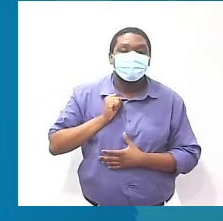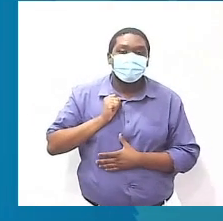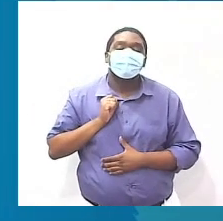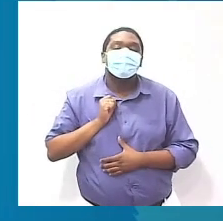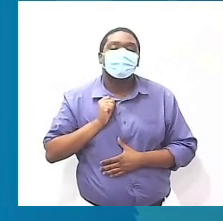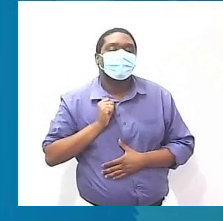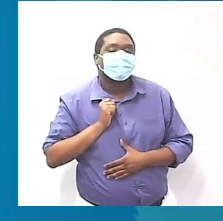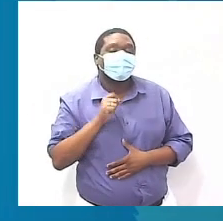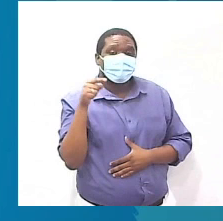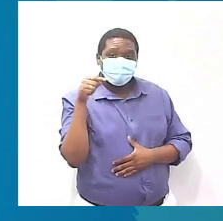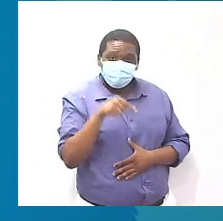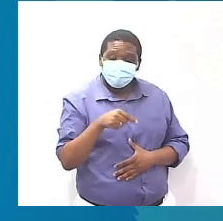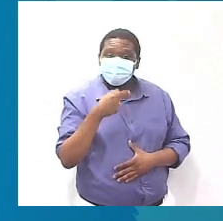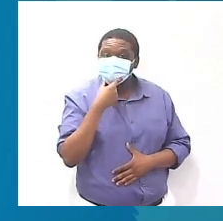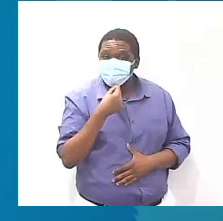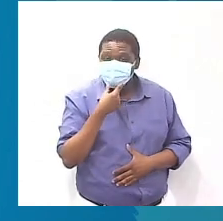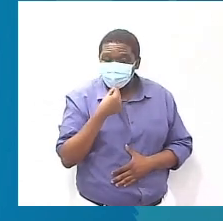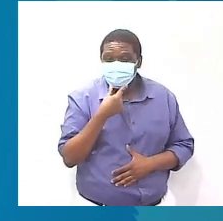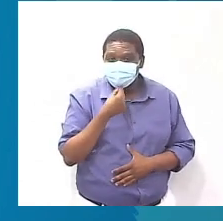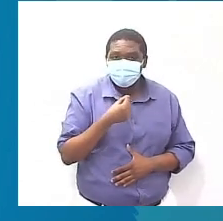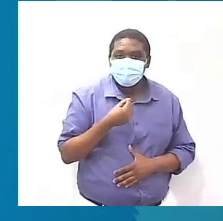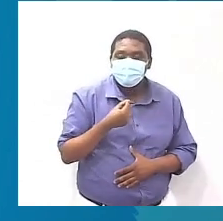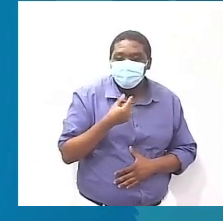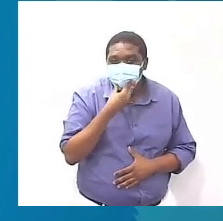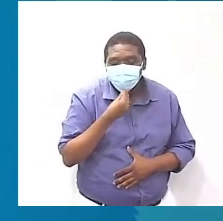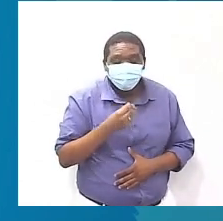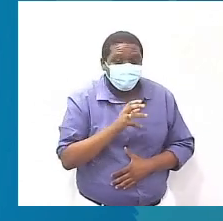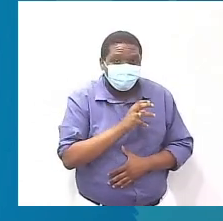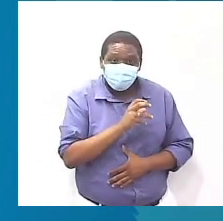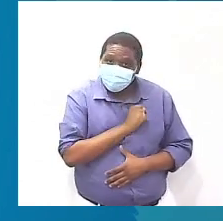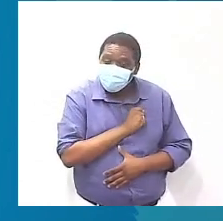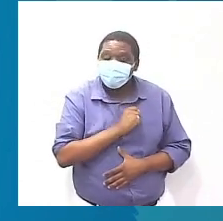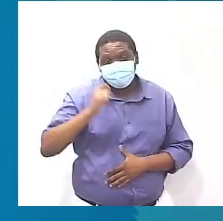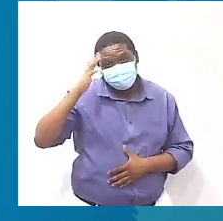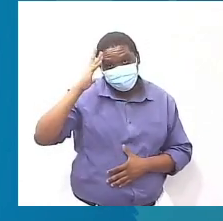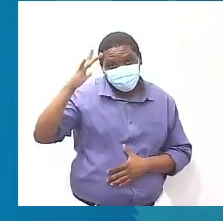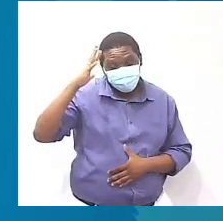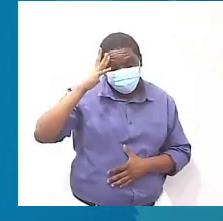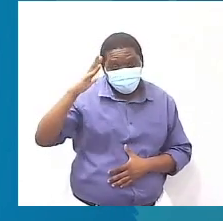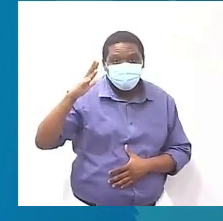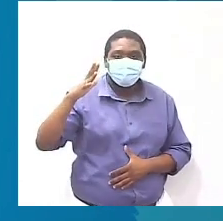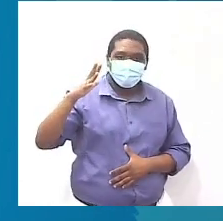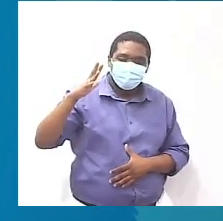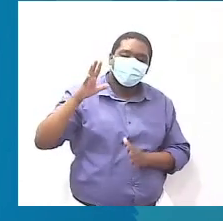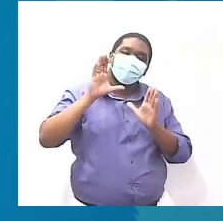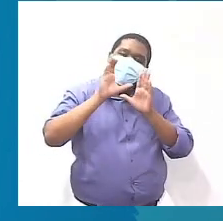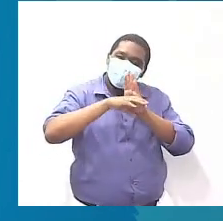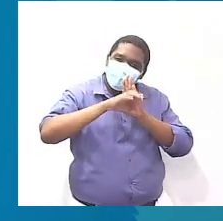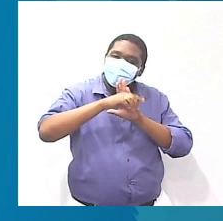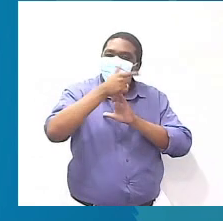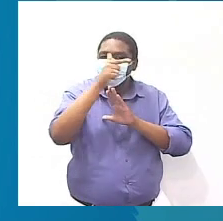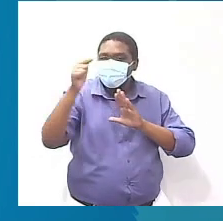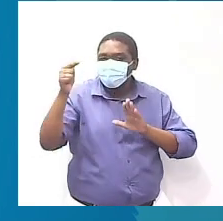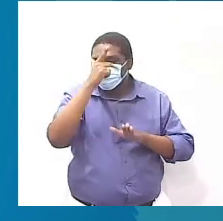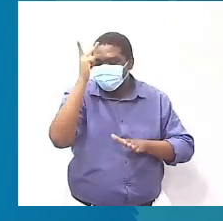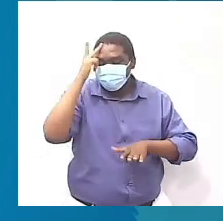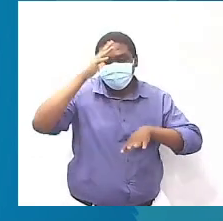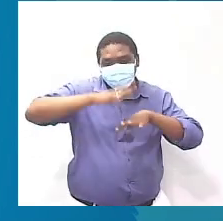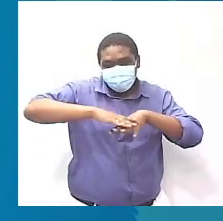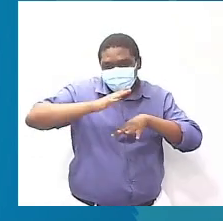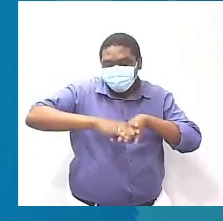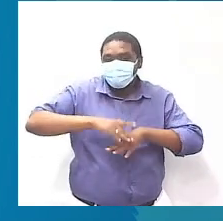ele era um dos grandes apaixonados pela teoria lá dos outros grandes matemáticos,